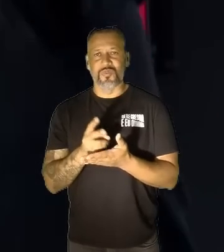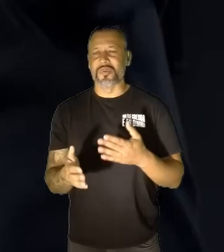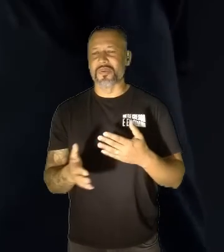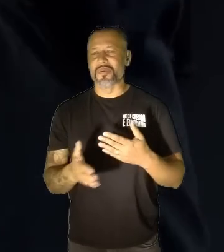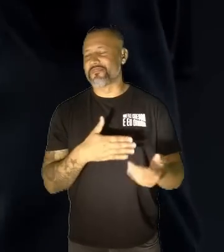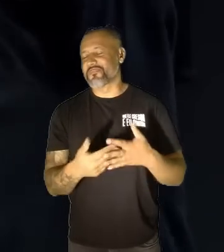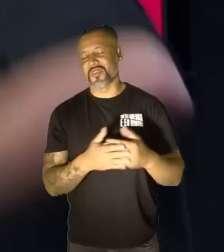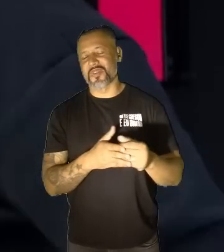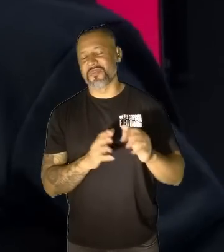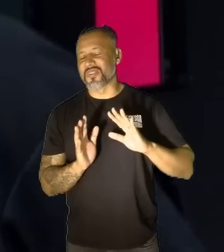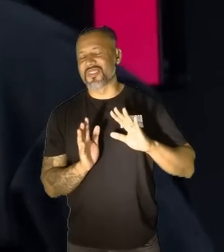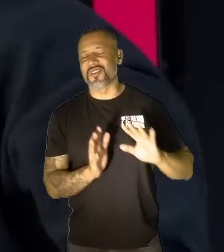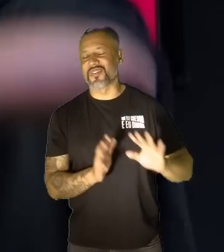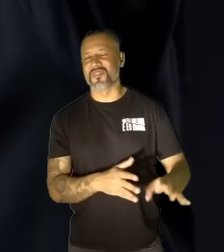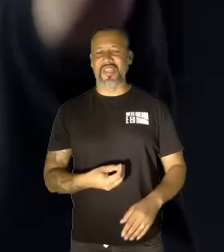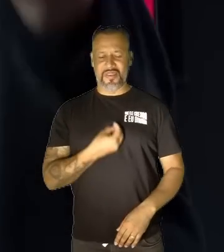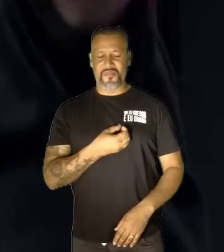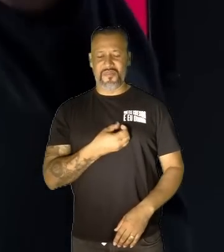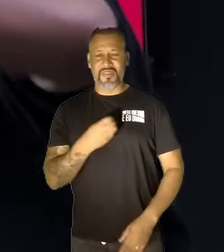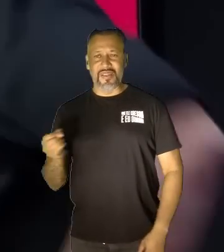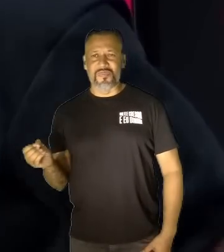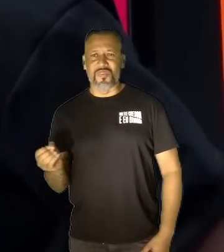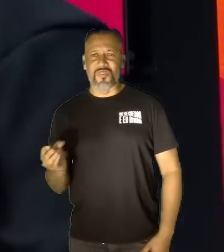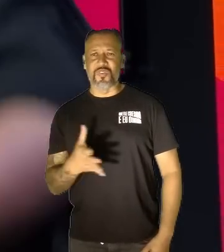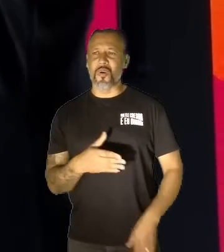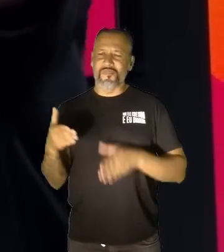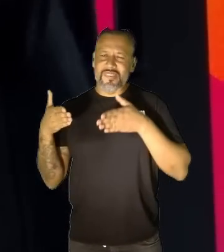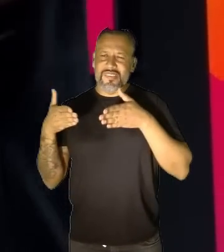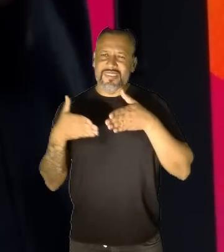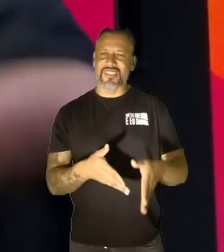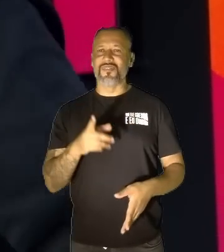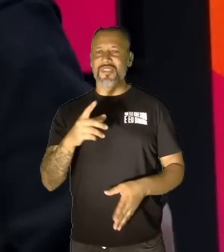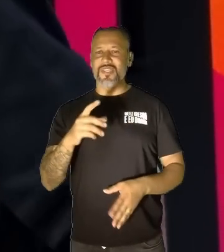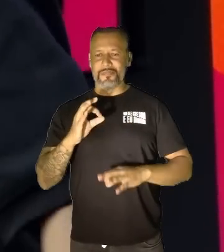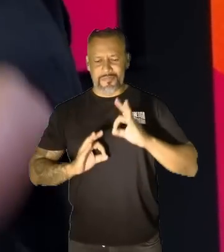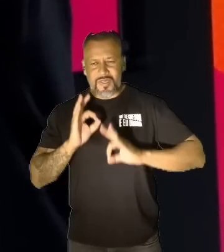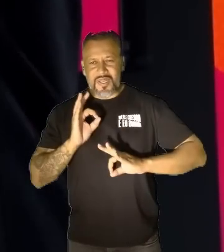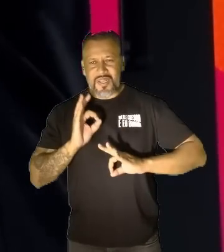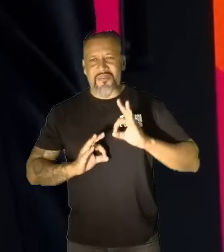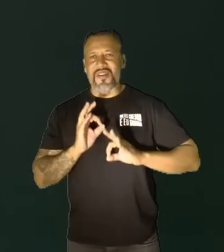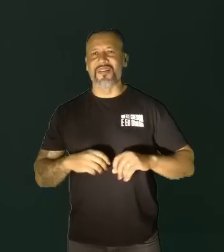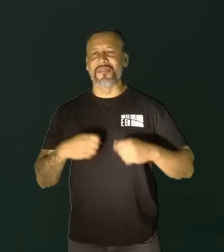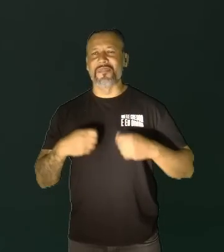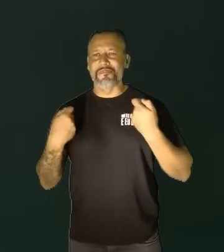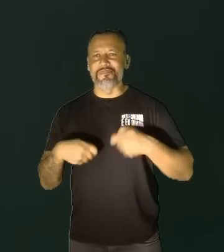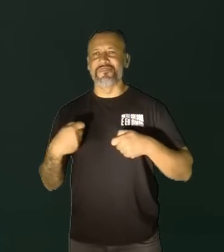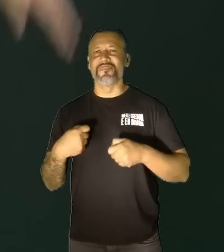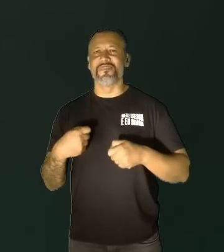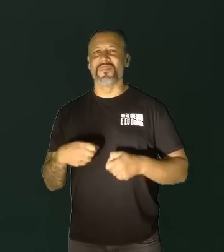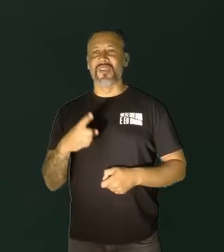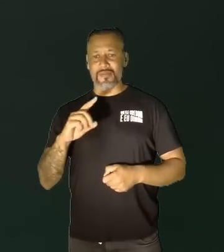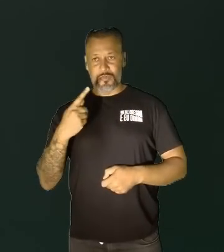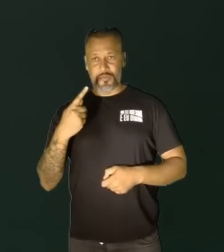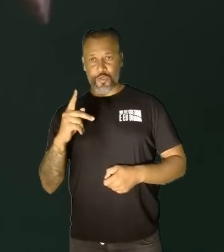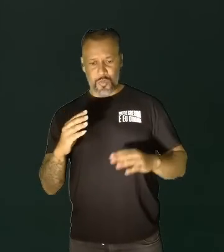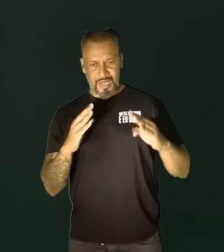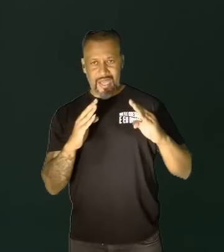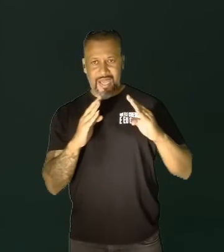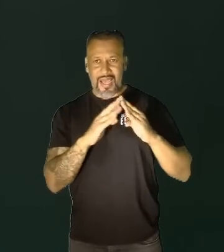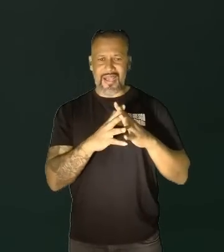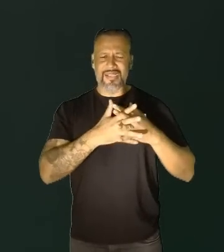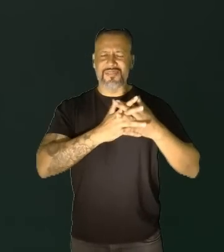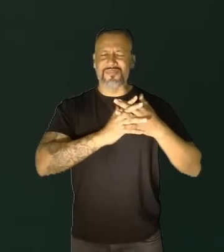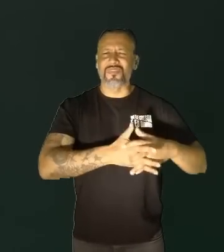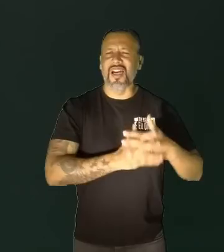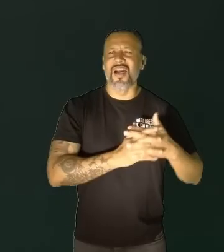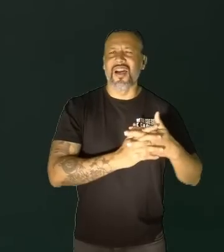novo amanhecer está chegando. Ei, se prepara, porque Deus vai mudar cenários. Essa opressão que está na tua casa vai passar, esse